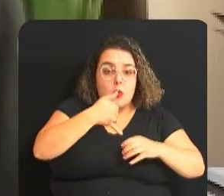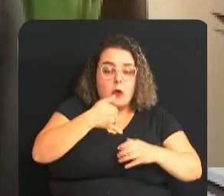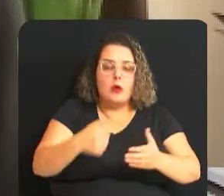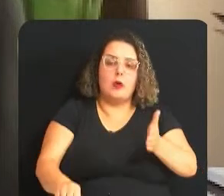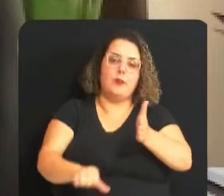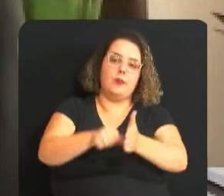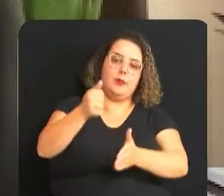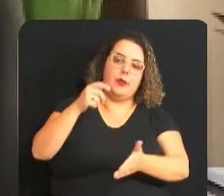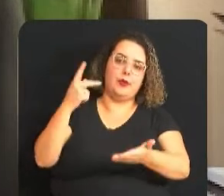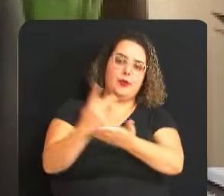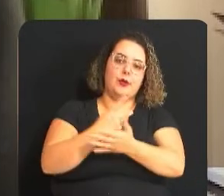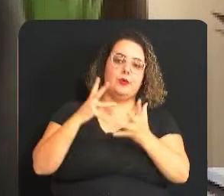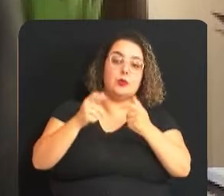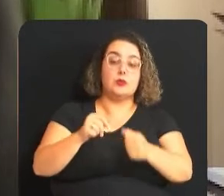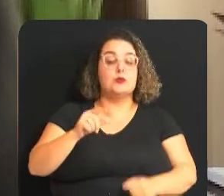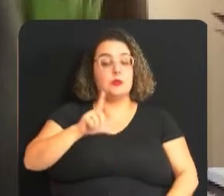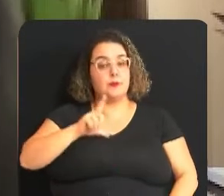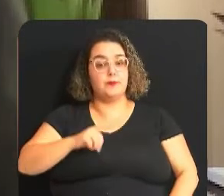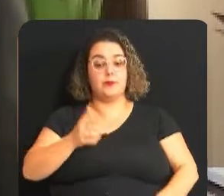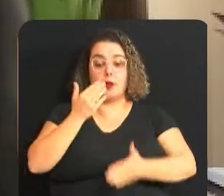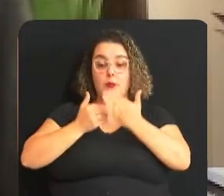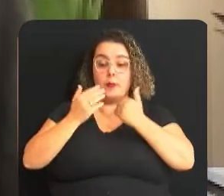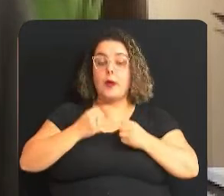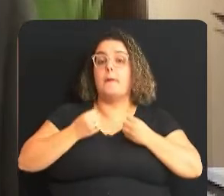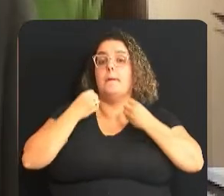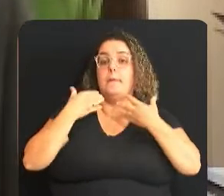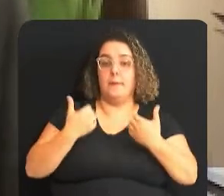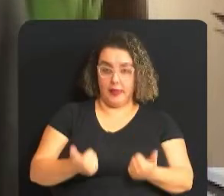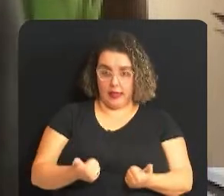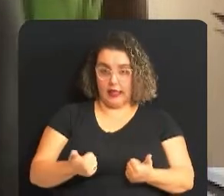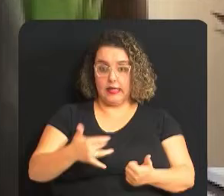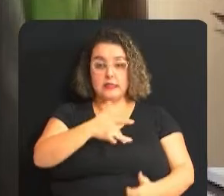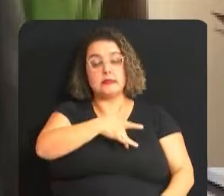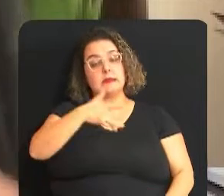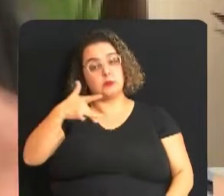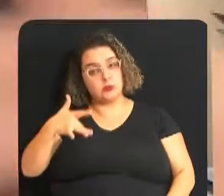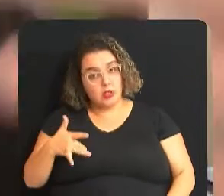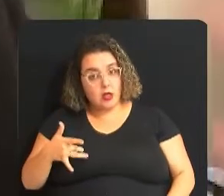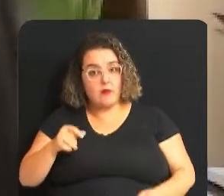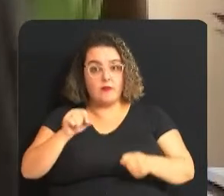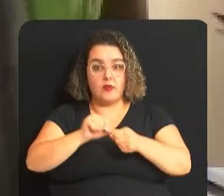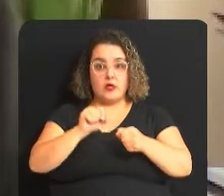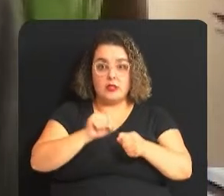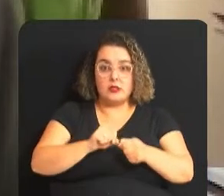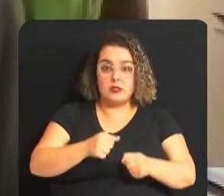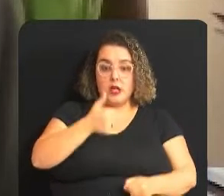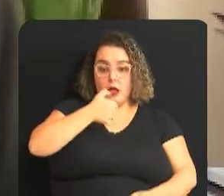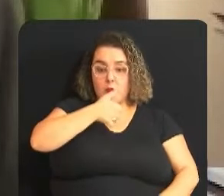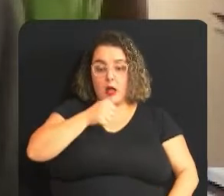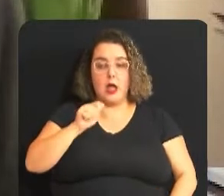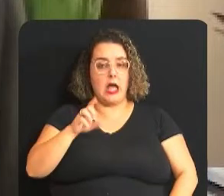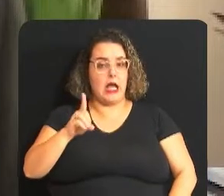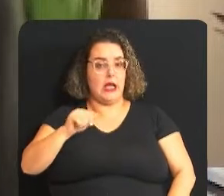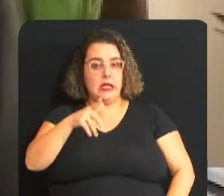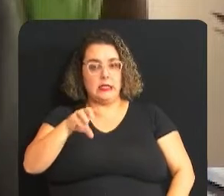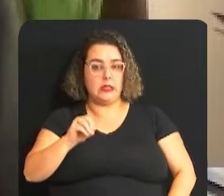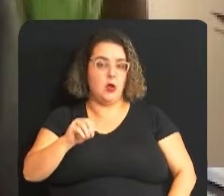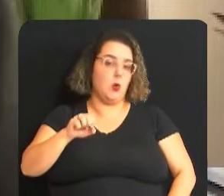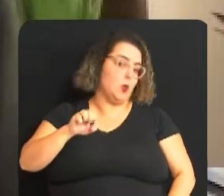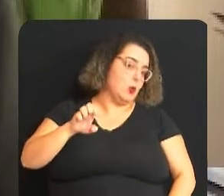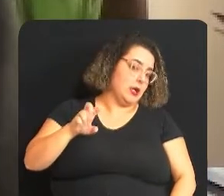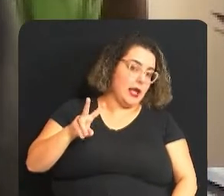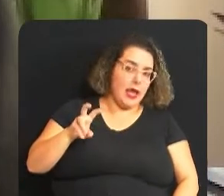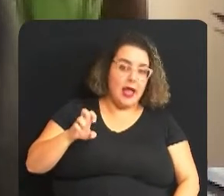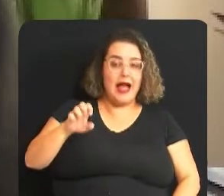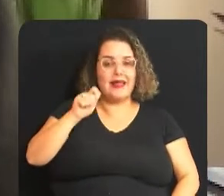tem. Comer bem, comer uma alimentação saudável, fazer a dieta do Adão e Eva, é perfeito. Mas tem que